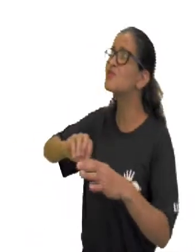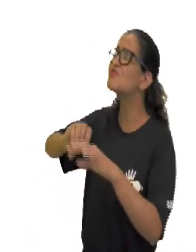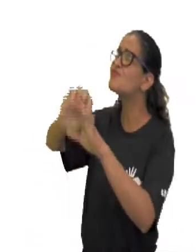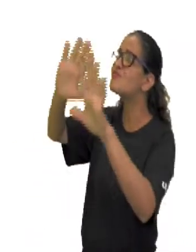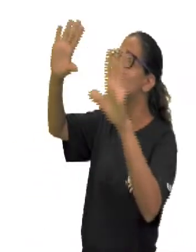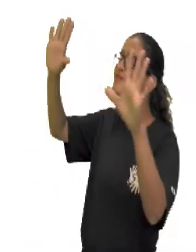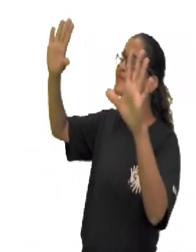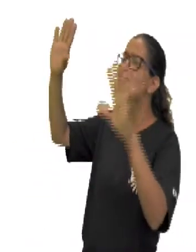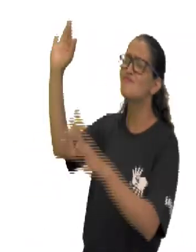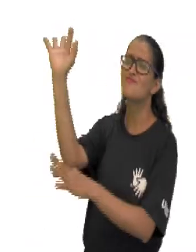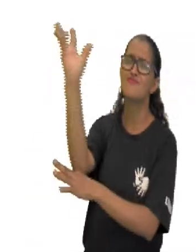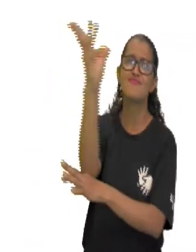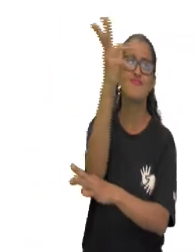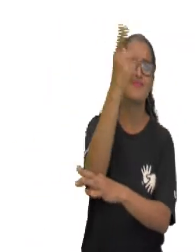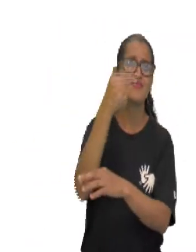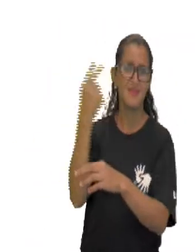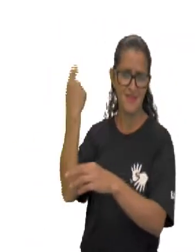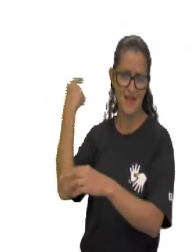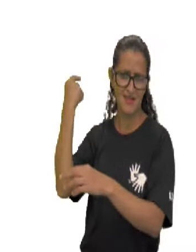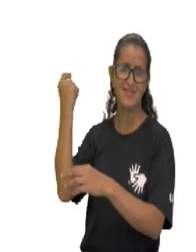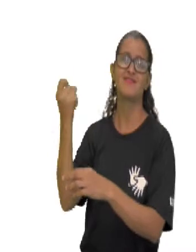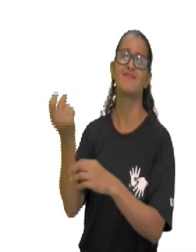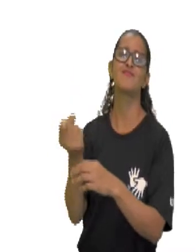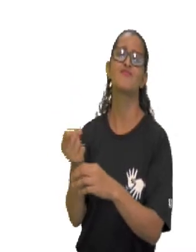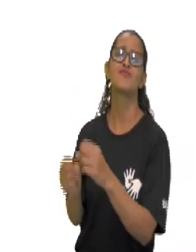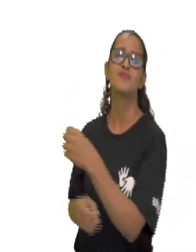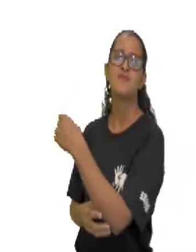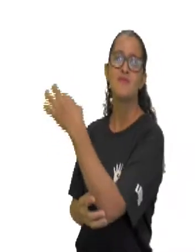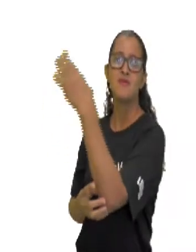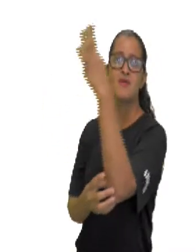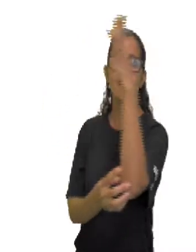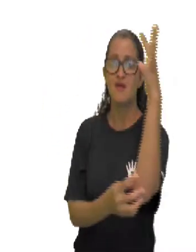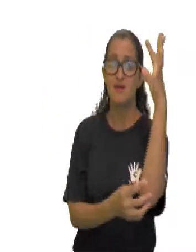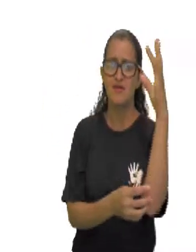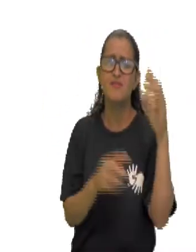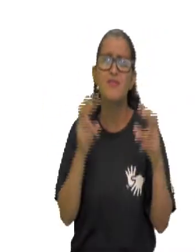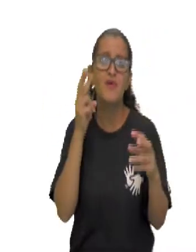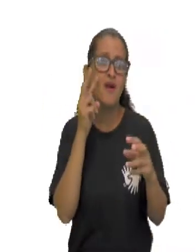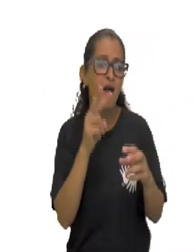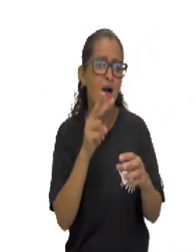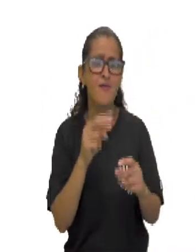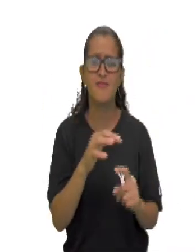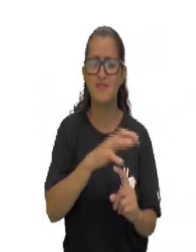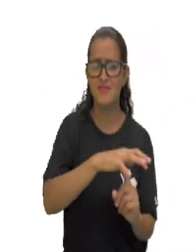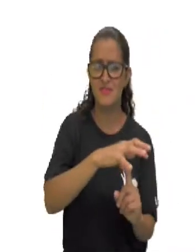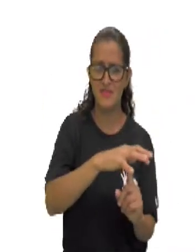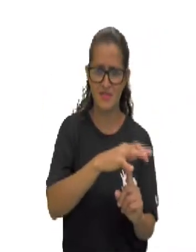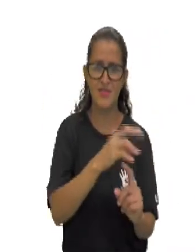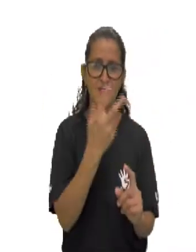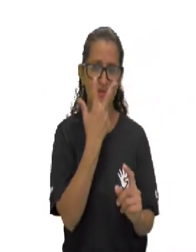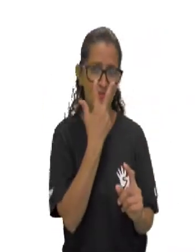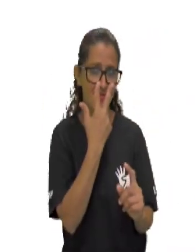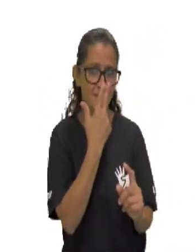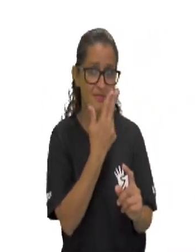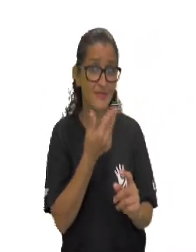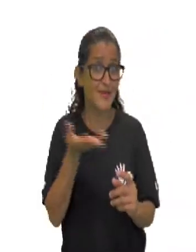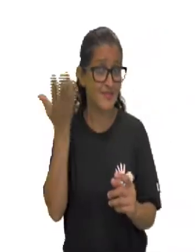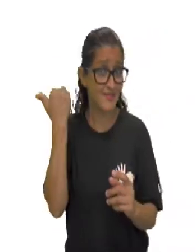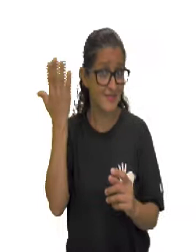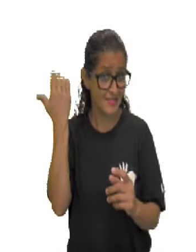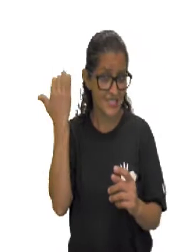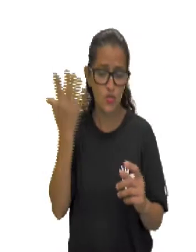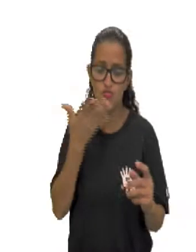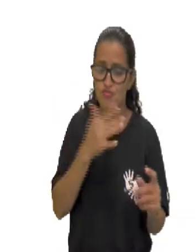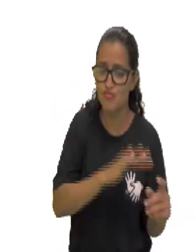traz a natureza, né? Ao fundo. Parece estar numa praça. Vejam que no fundo tem crianças.